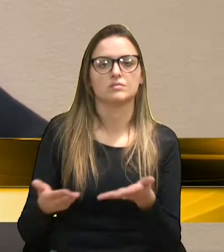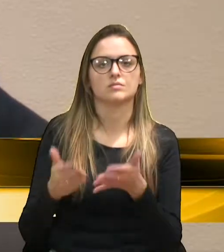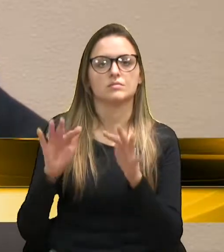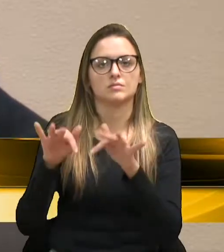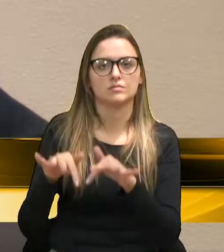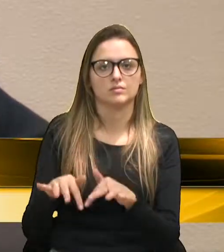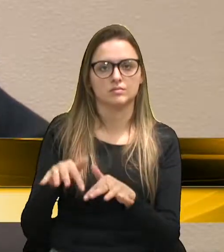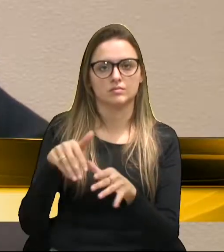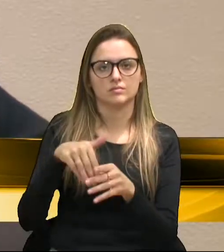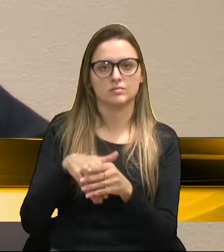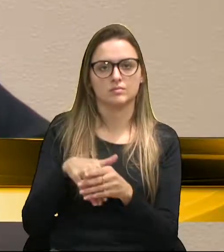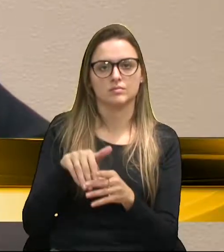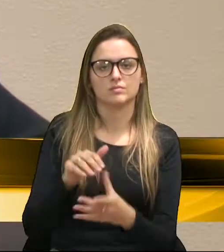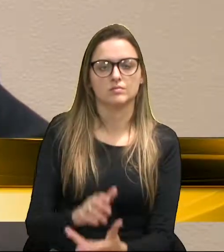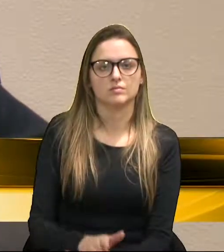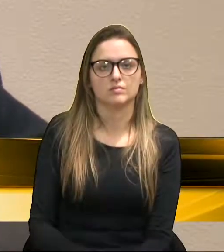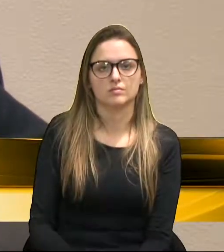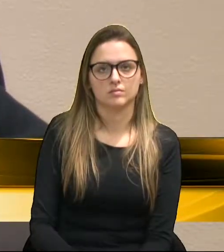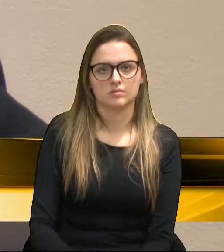Encerrada a votação.